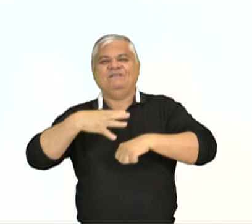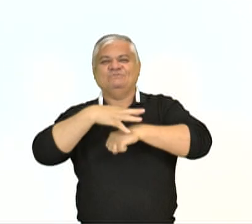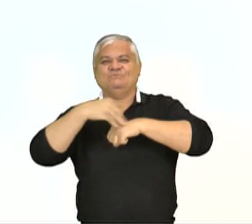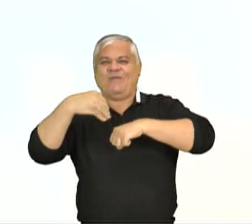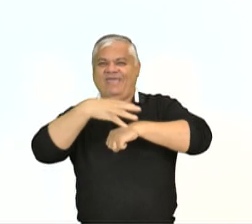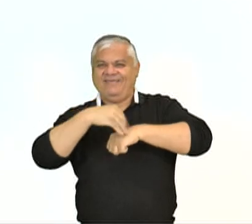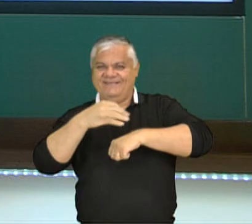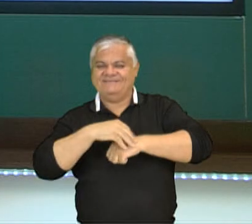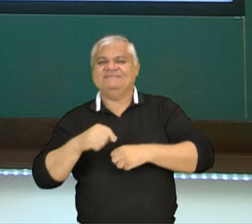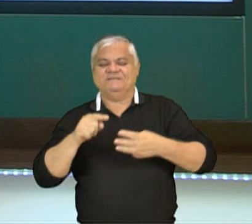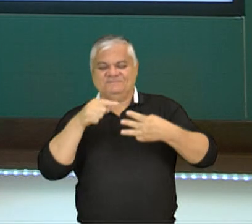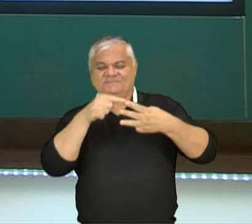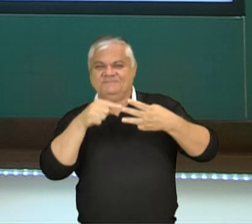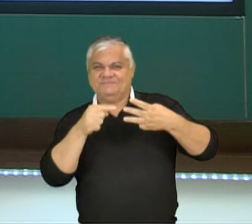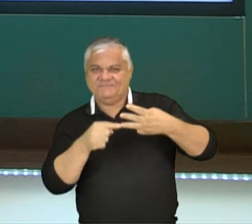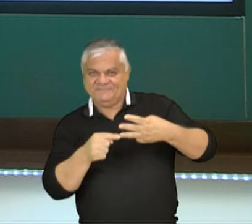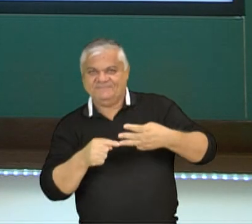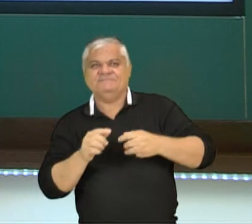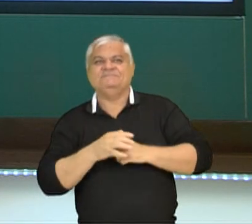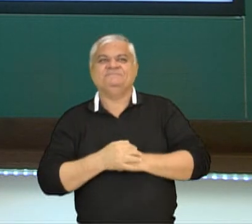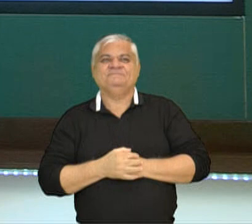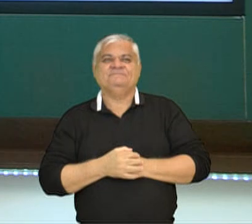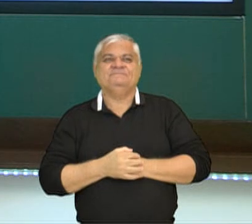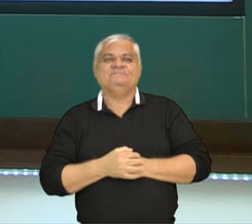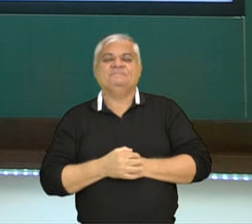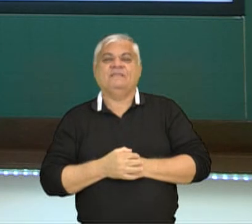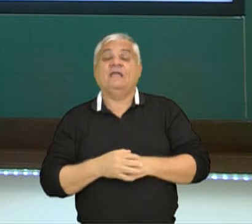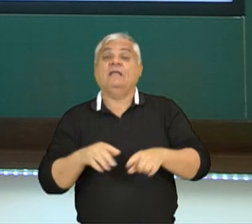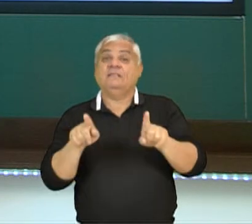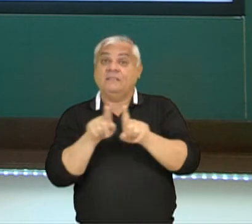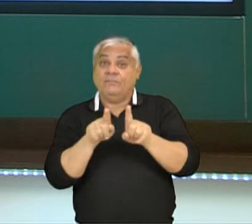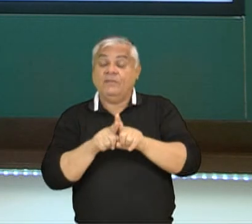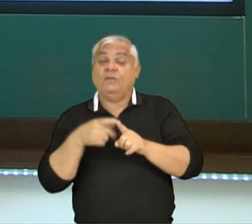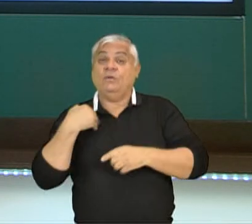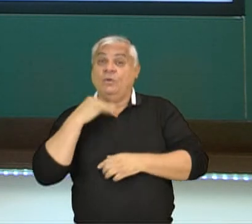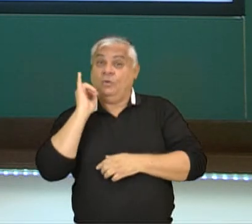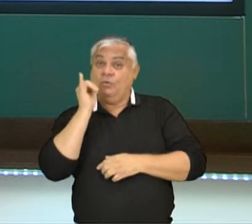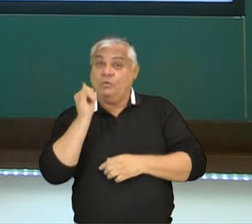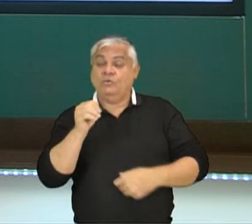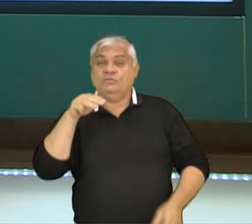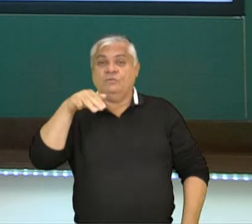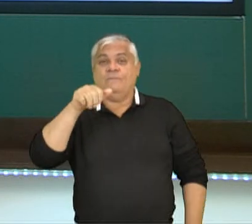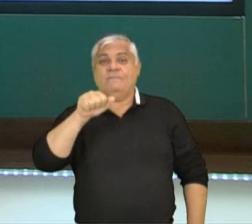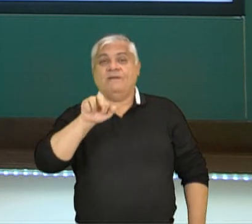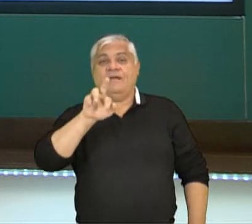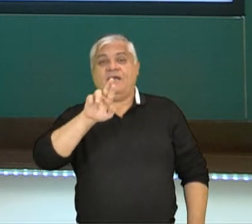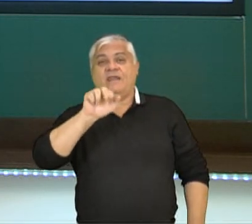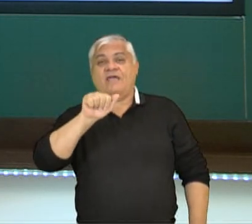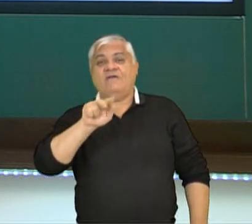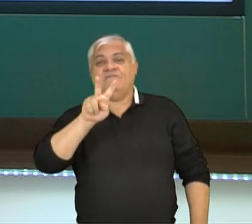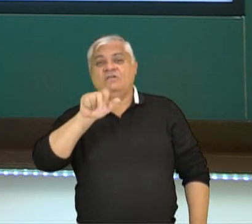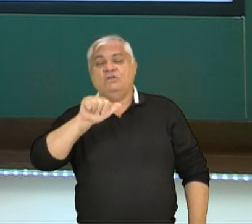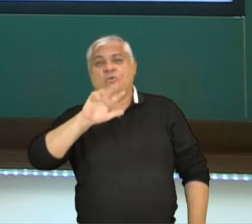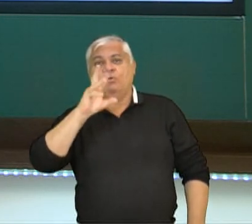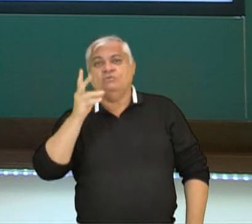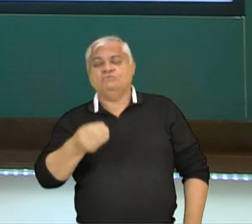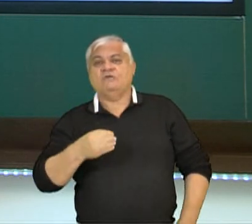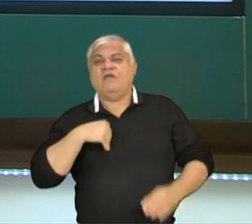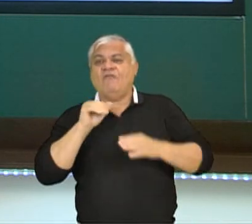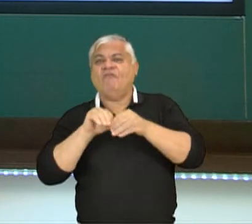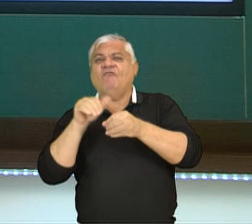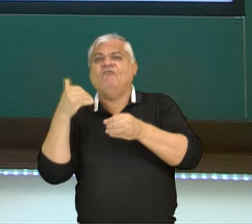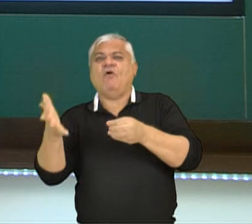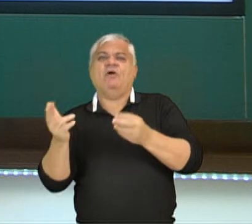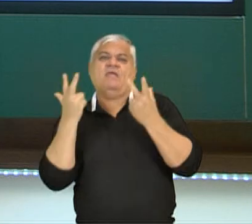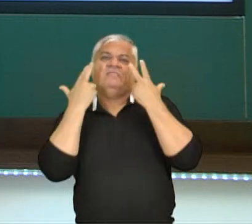trazer algumas curiosidades aí sobre os duendes. E o conto maravilhoso apresenta elementos e situações fora daquilo que entendemos como